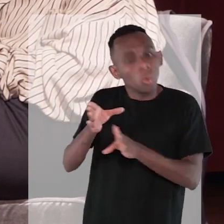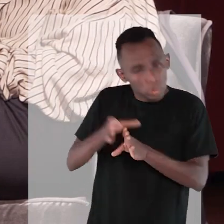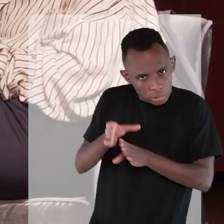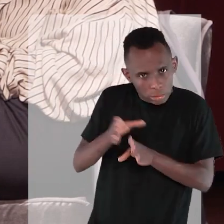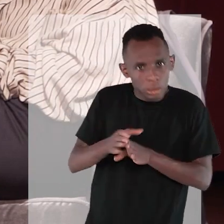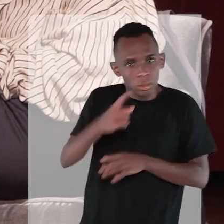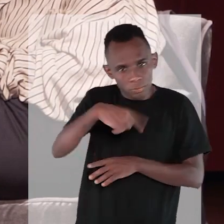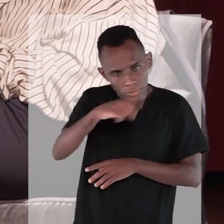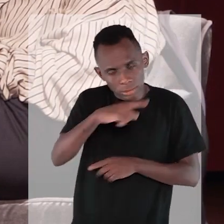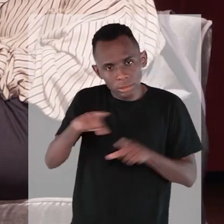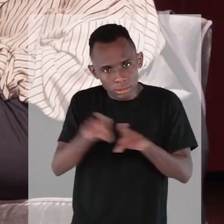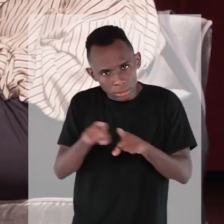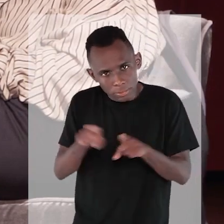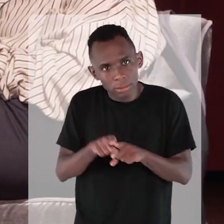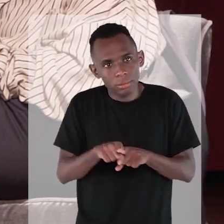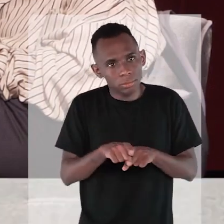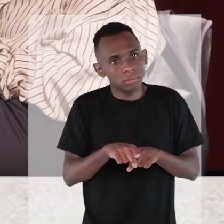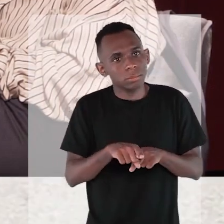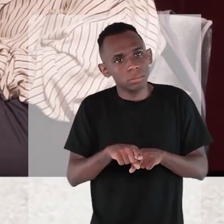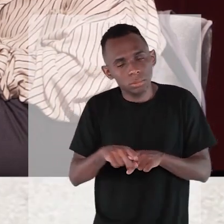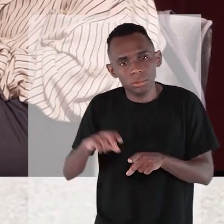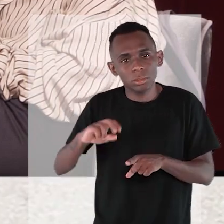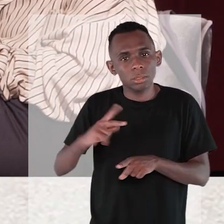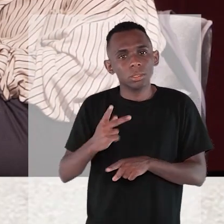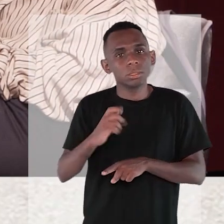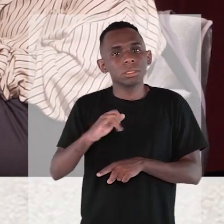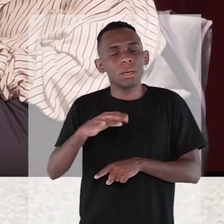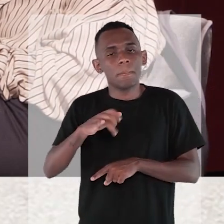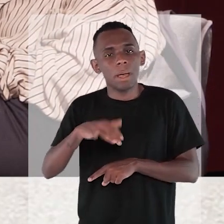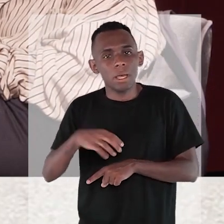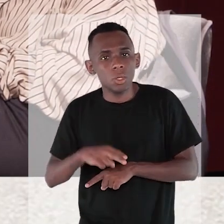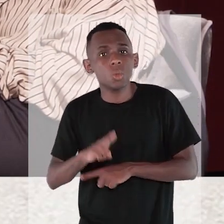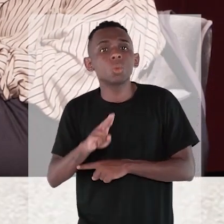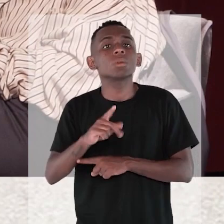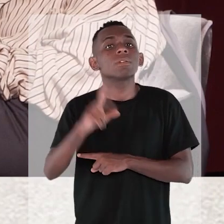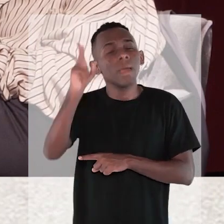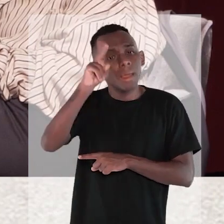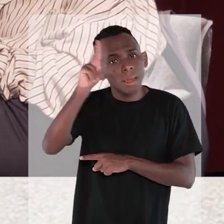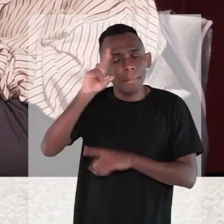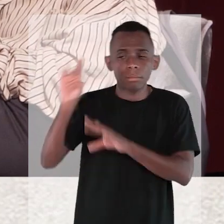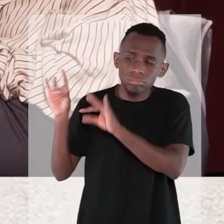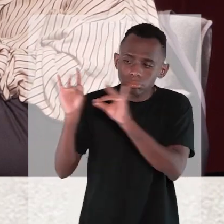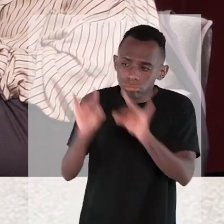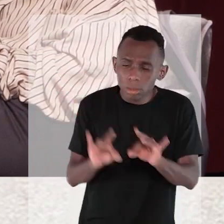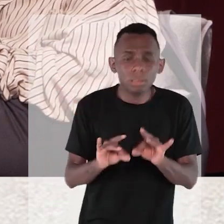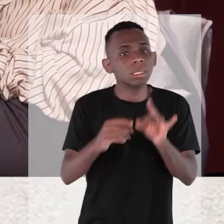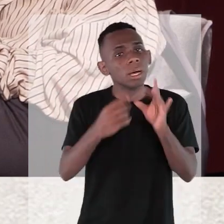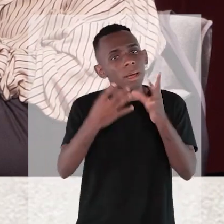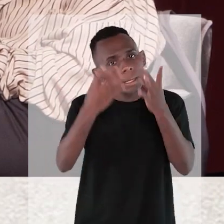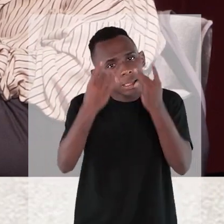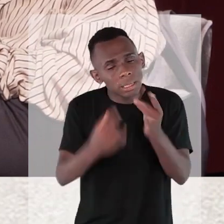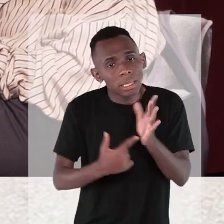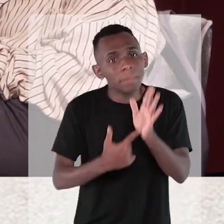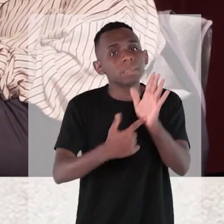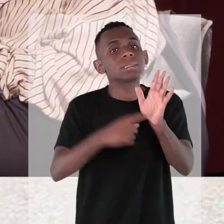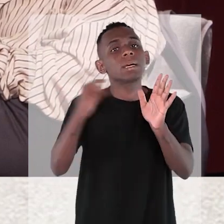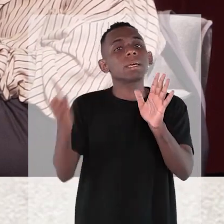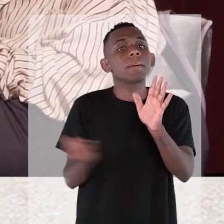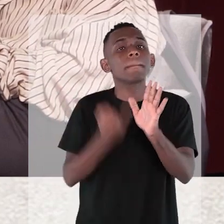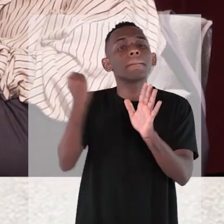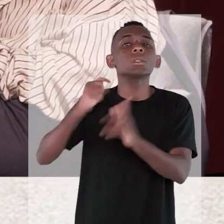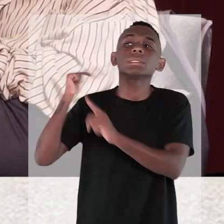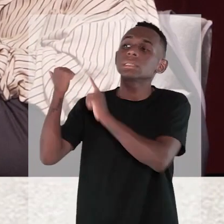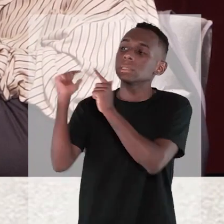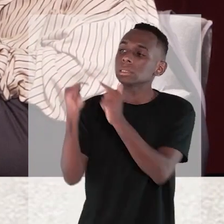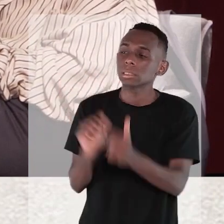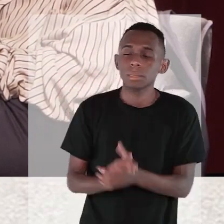lá no meu ensaio, que é o Chamaillou, que ele vai recuperar justamente isso, né, que é essa importância dessa